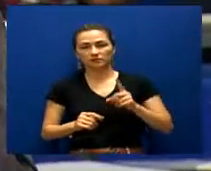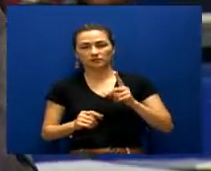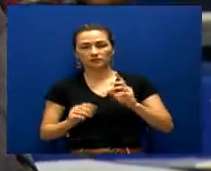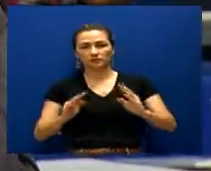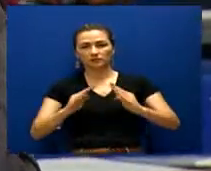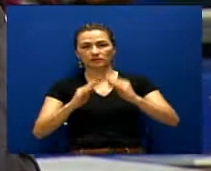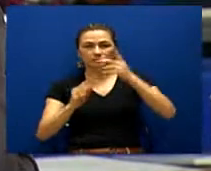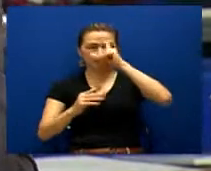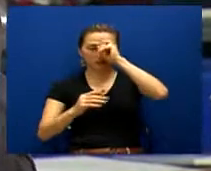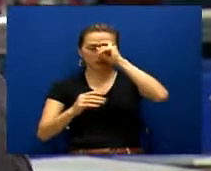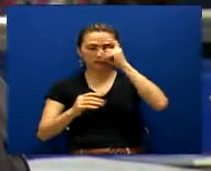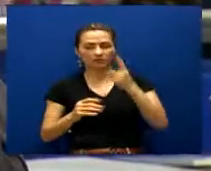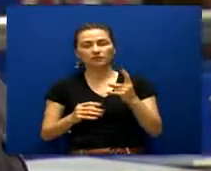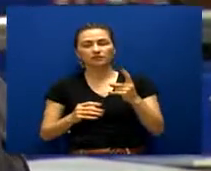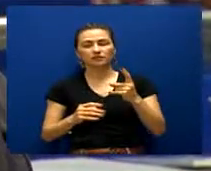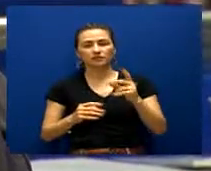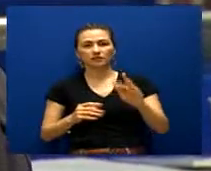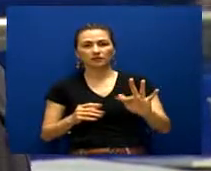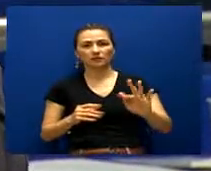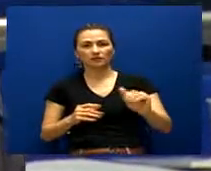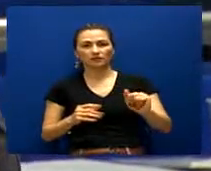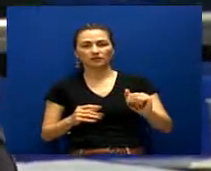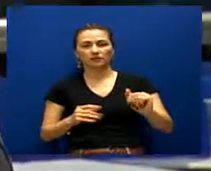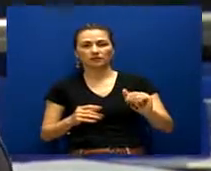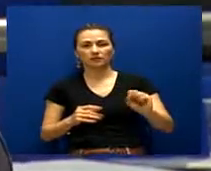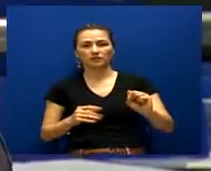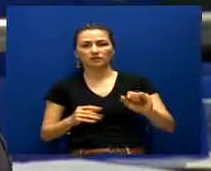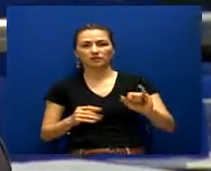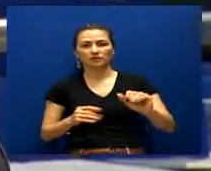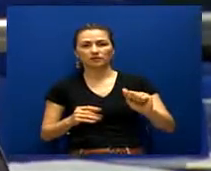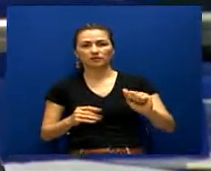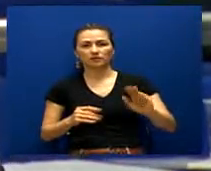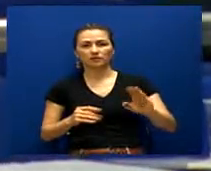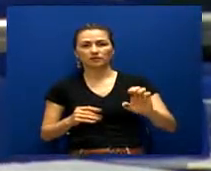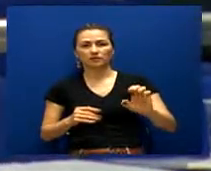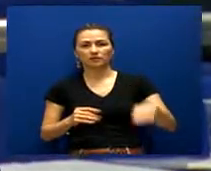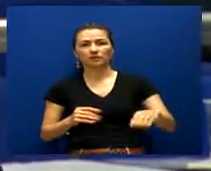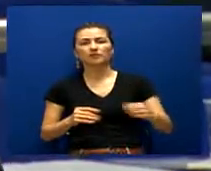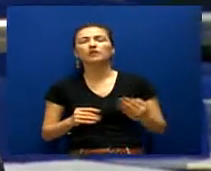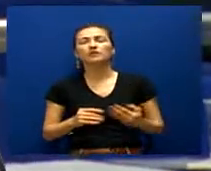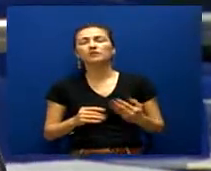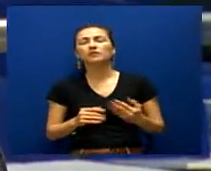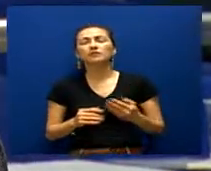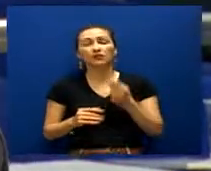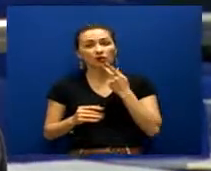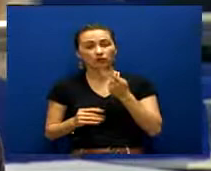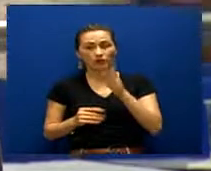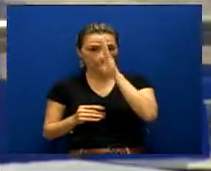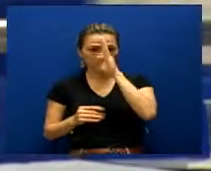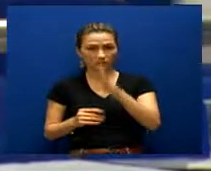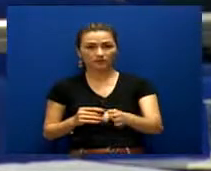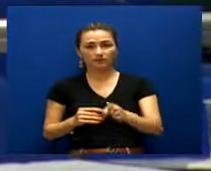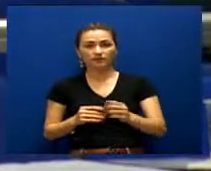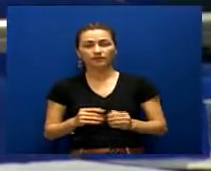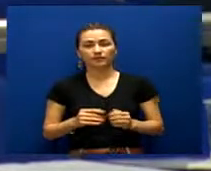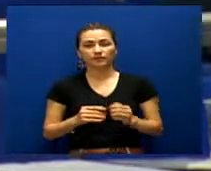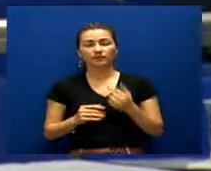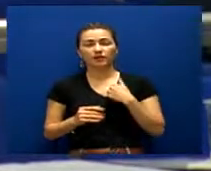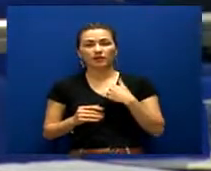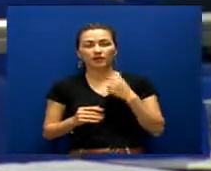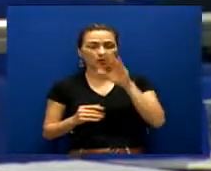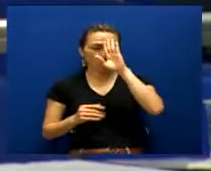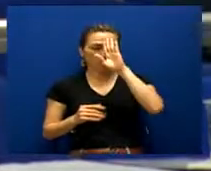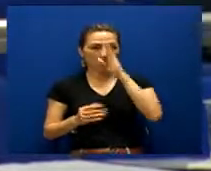seguinte: seu provedor, como pastor evangélico, eu não creio no